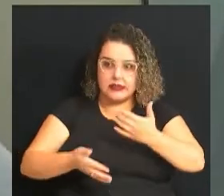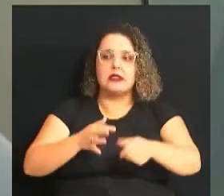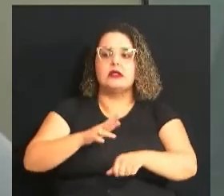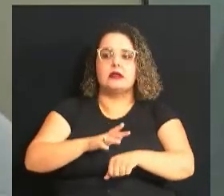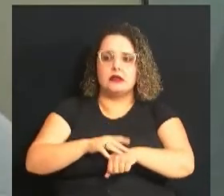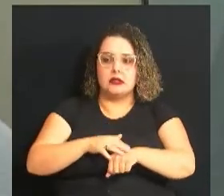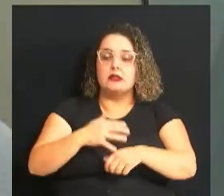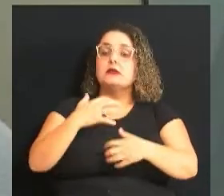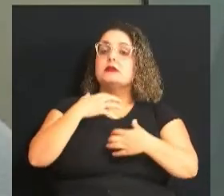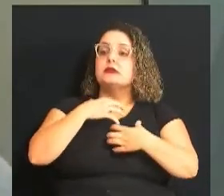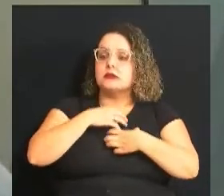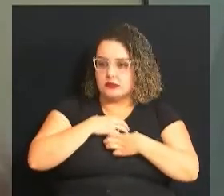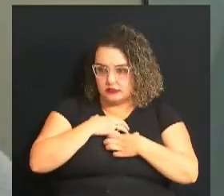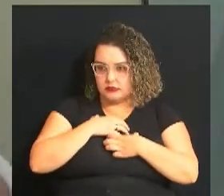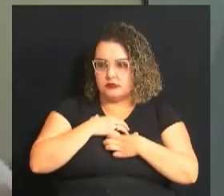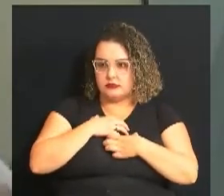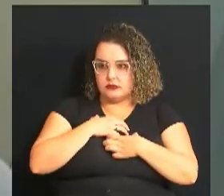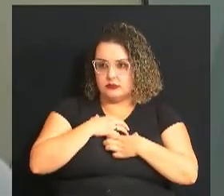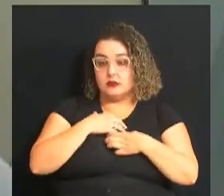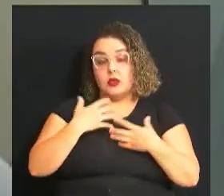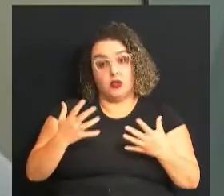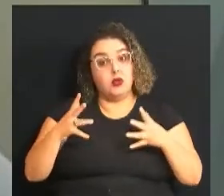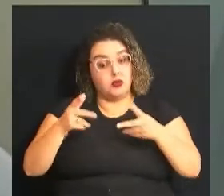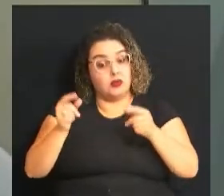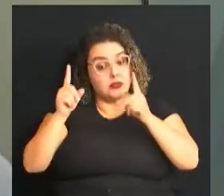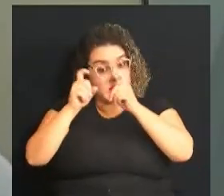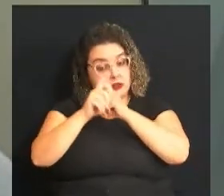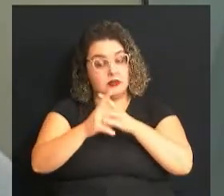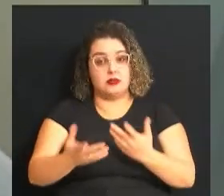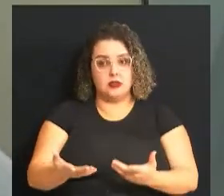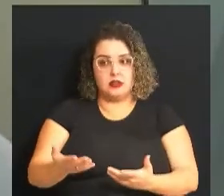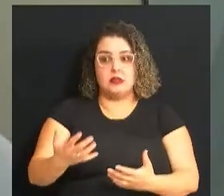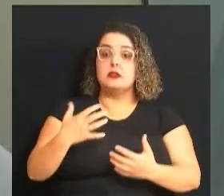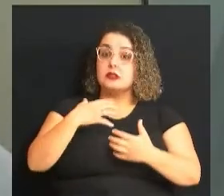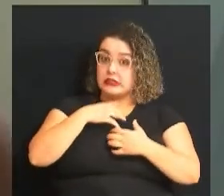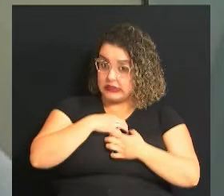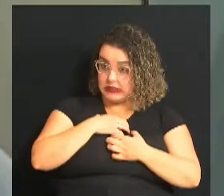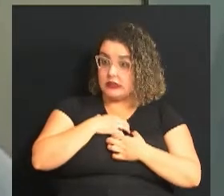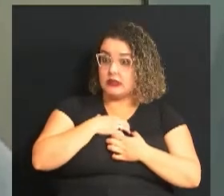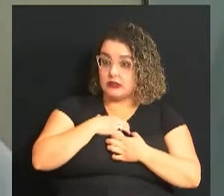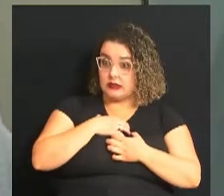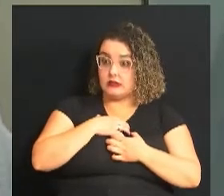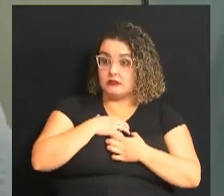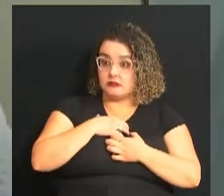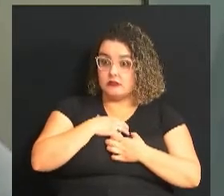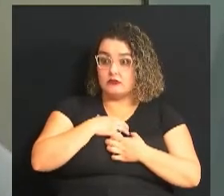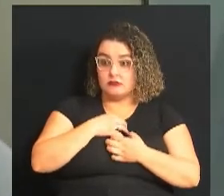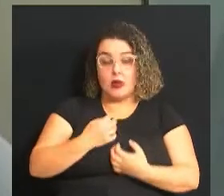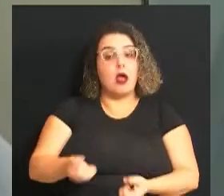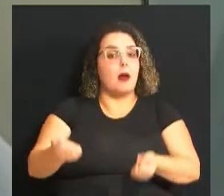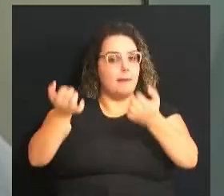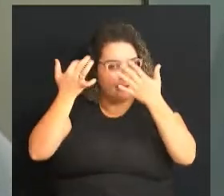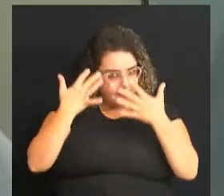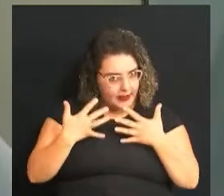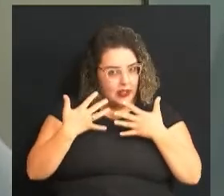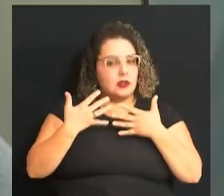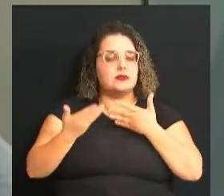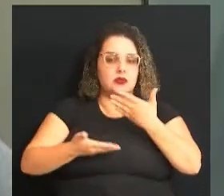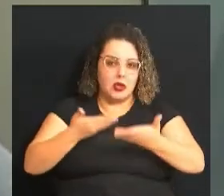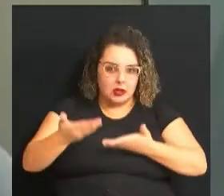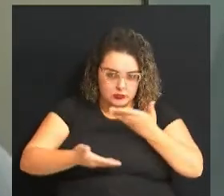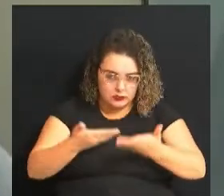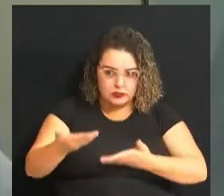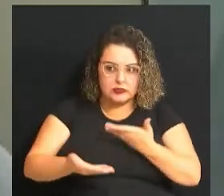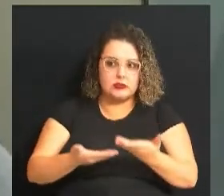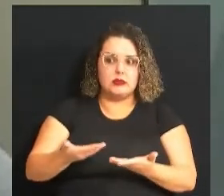sente muito, apesar de todas as dificuldades, mas a gente se sente muito contemplado, um tratamento que é